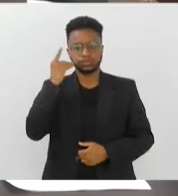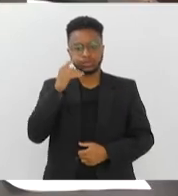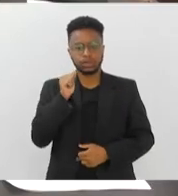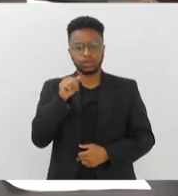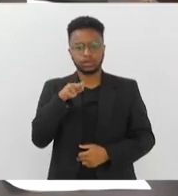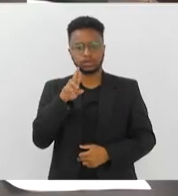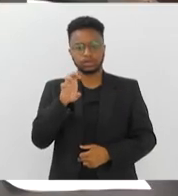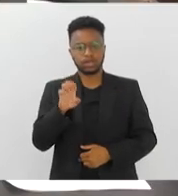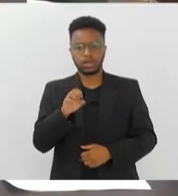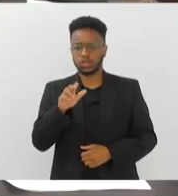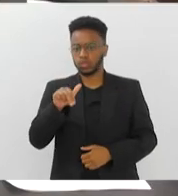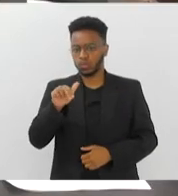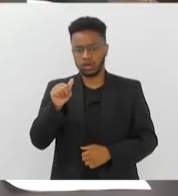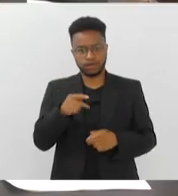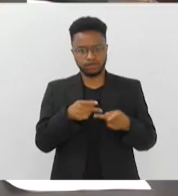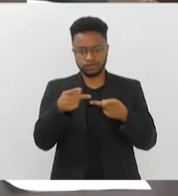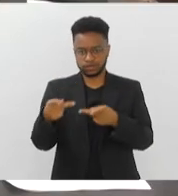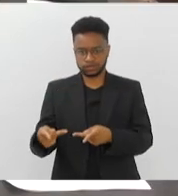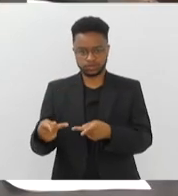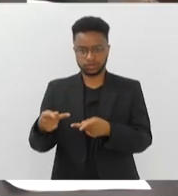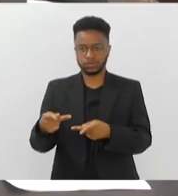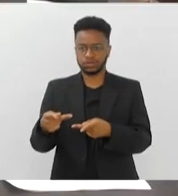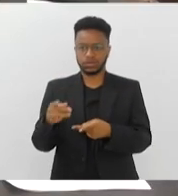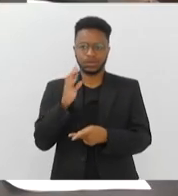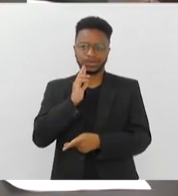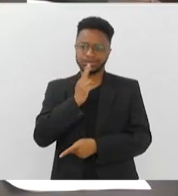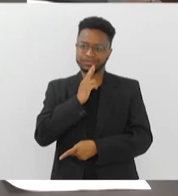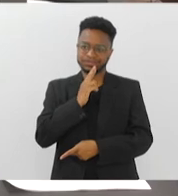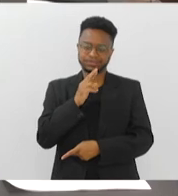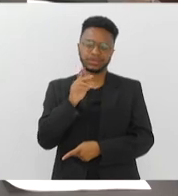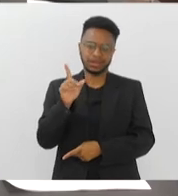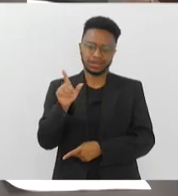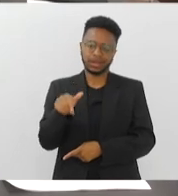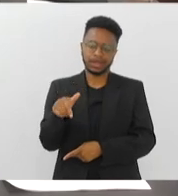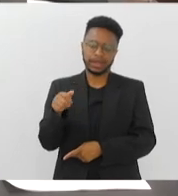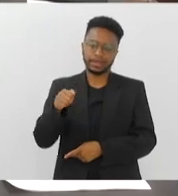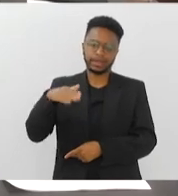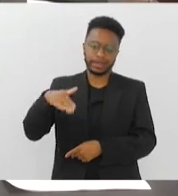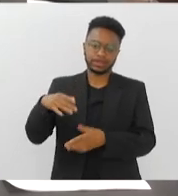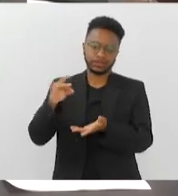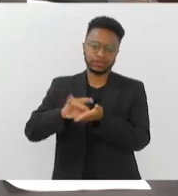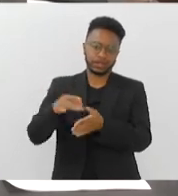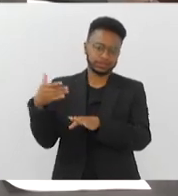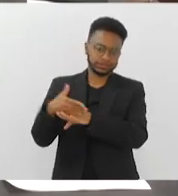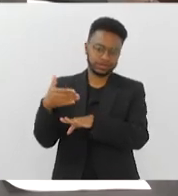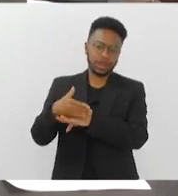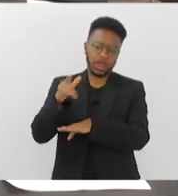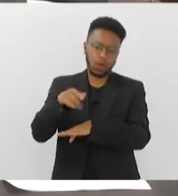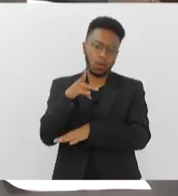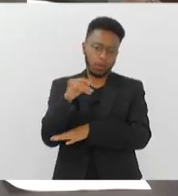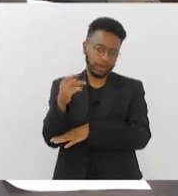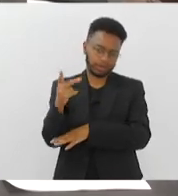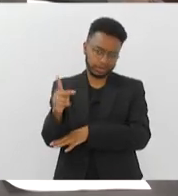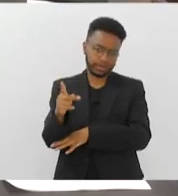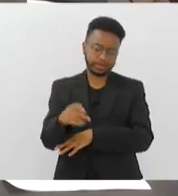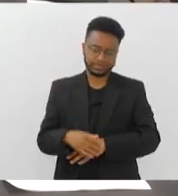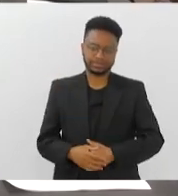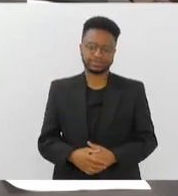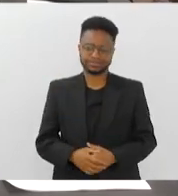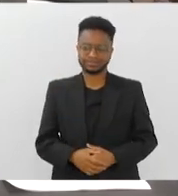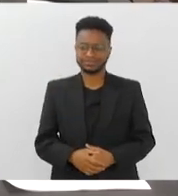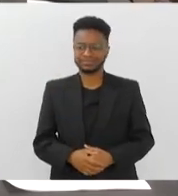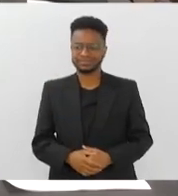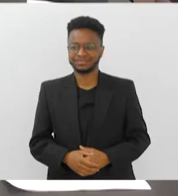jamais passou na porta do Novo Capela. Isso é coisa do nosso presidente André Siciliano. Quem frequentava muito era o pai. Eu queria acrescentar